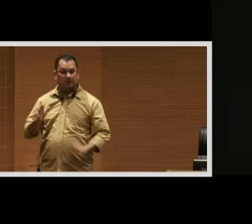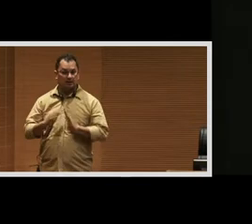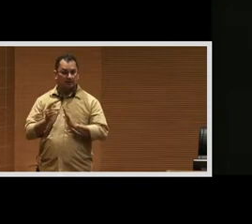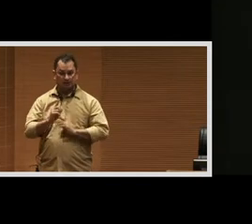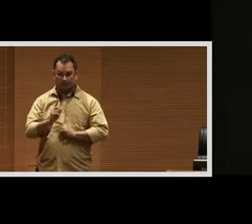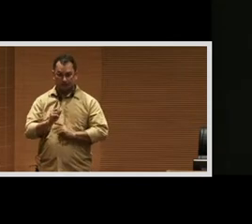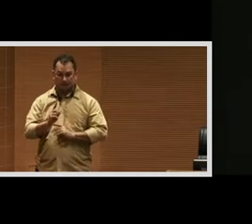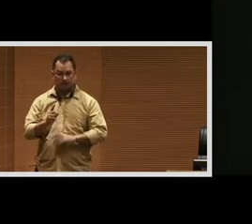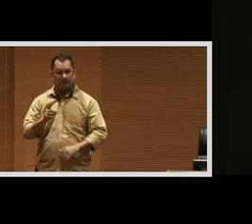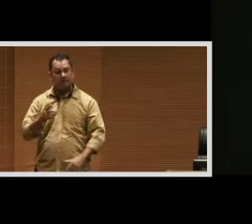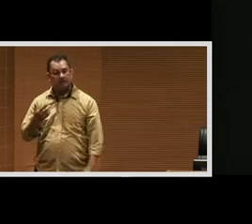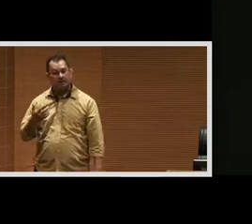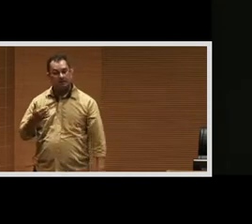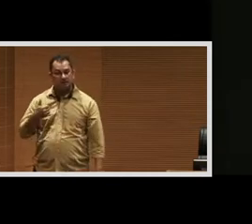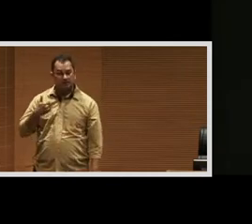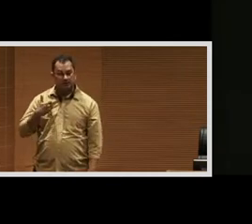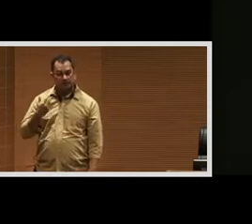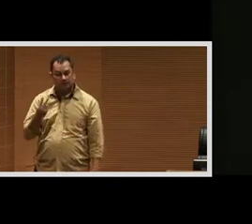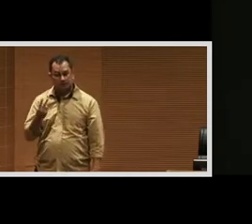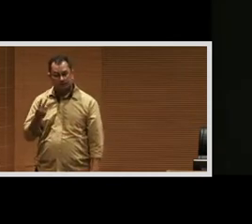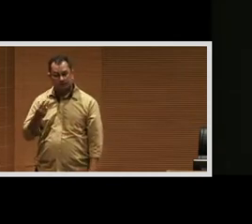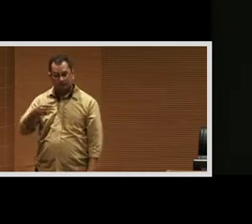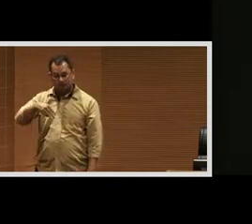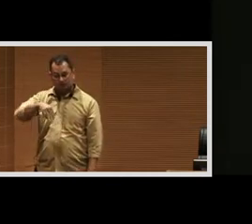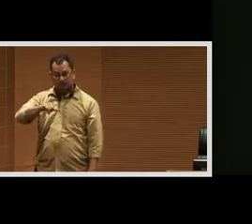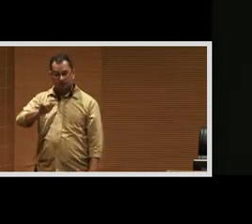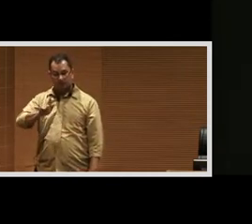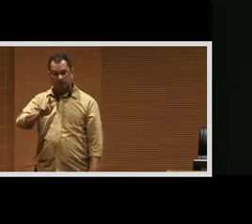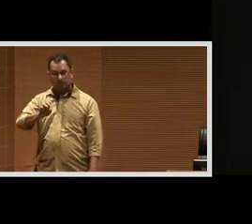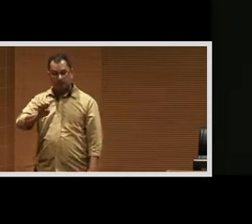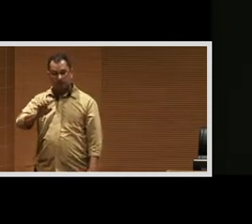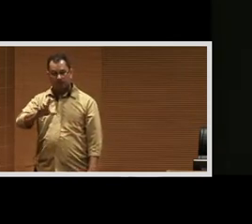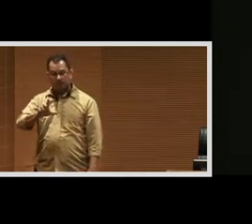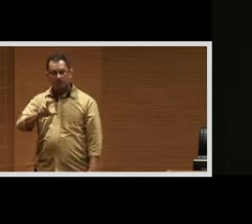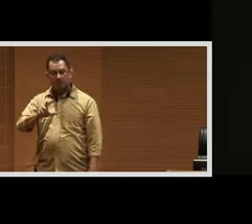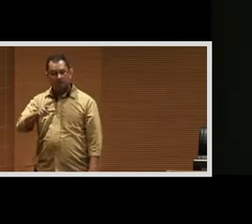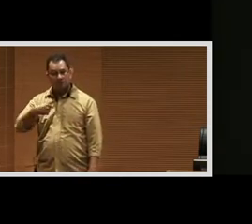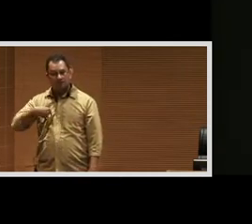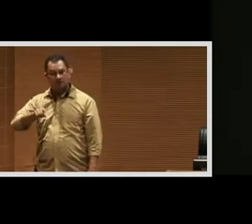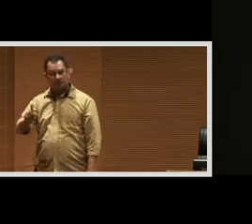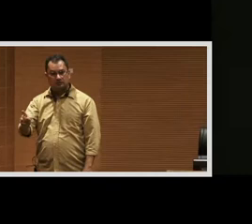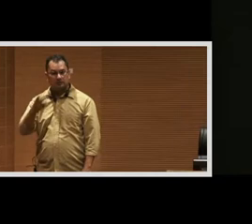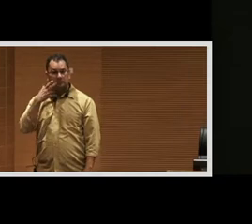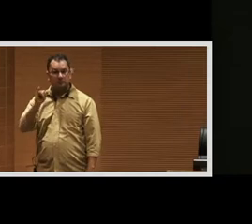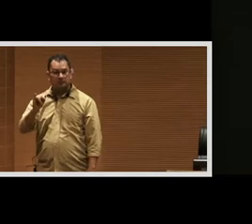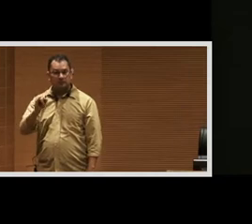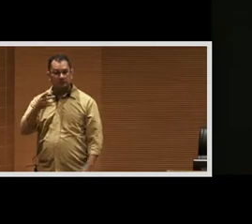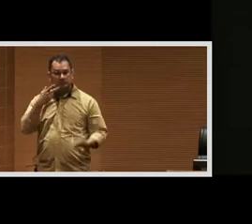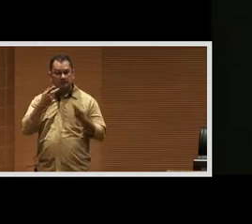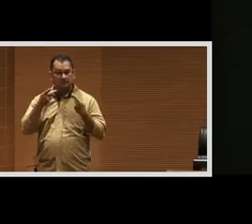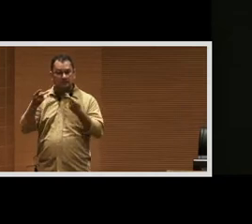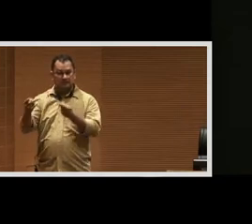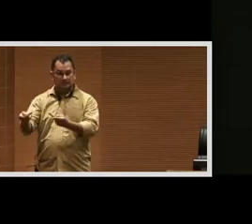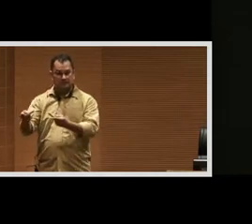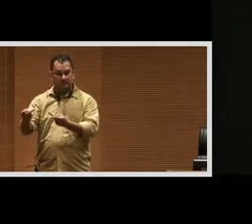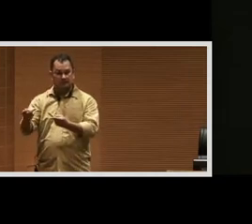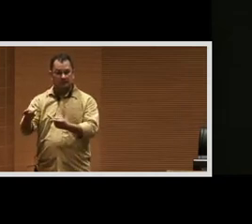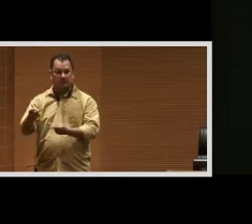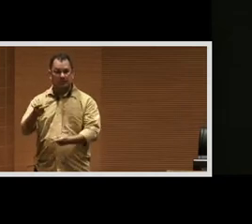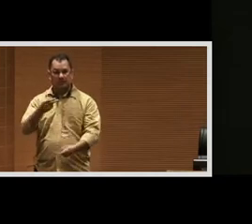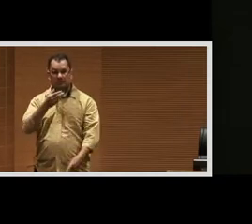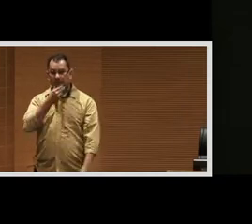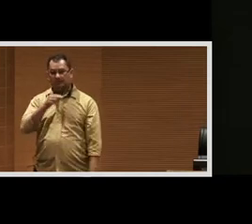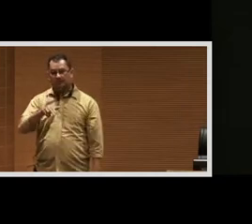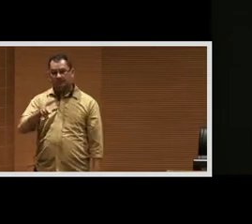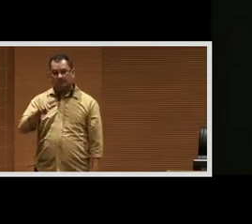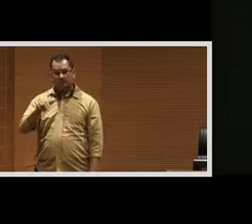O Miguel, aos 2 anos, foi com os pais visitar os irmãos mais velhos dele. Ele